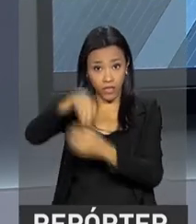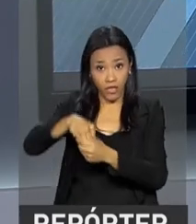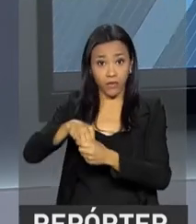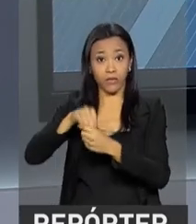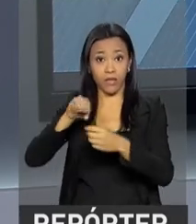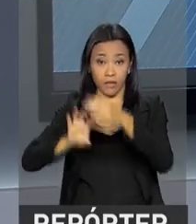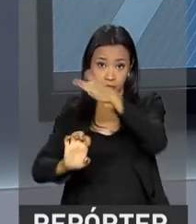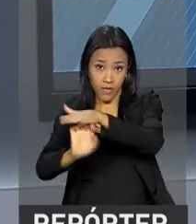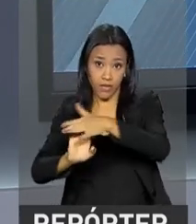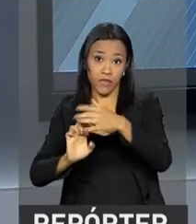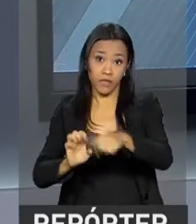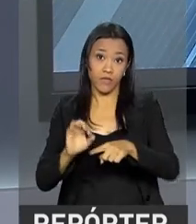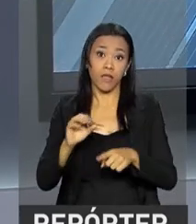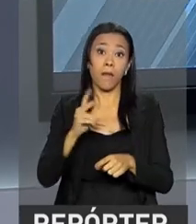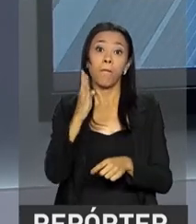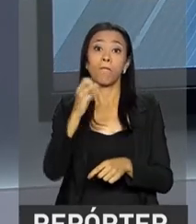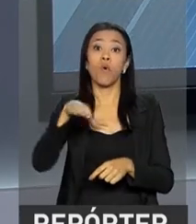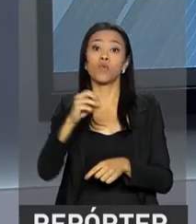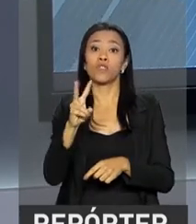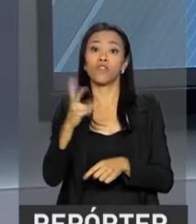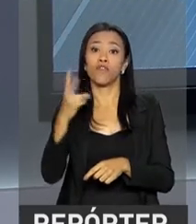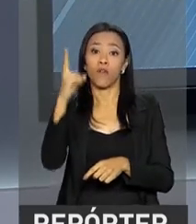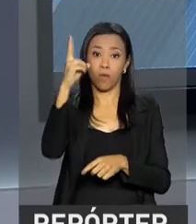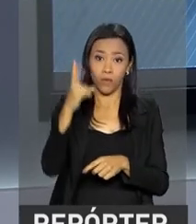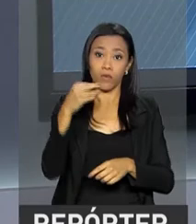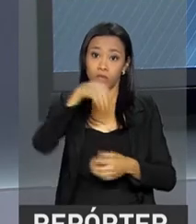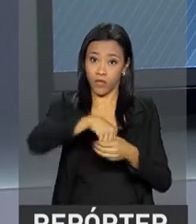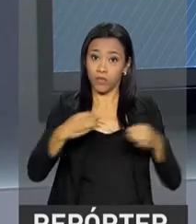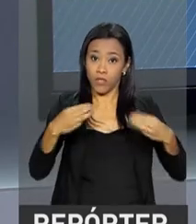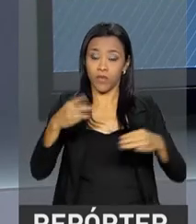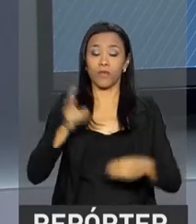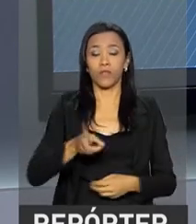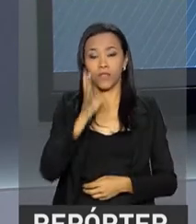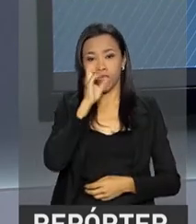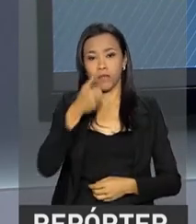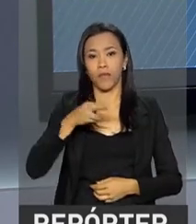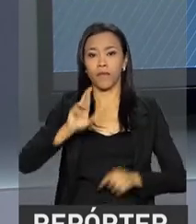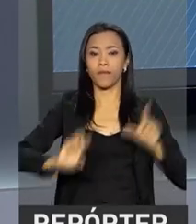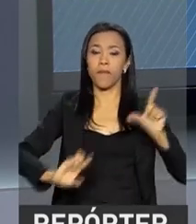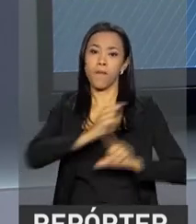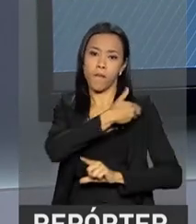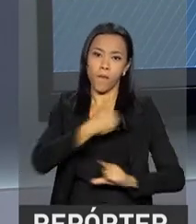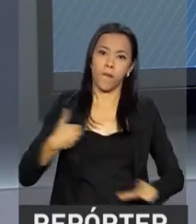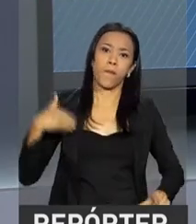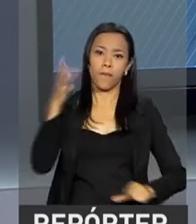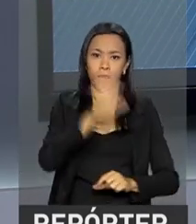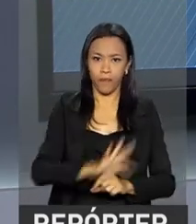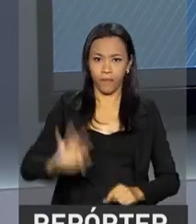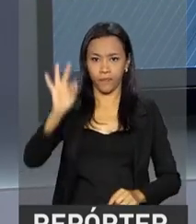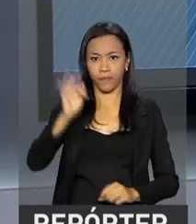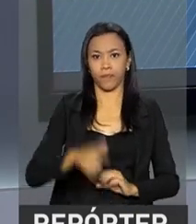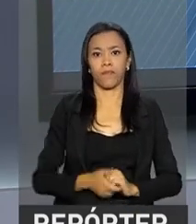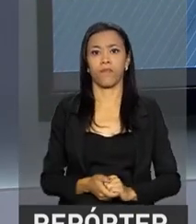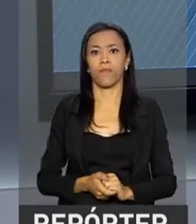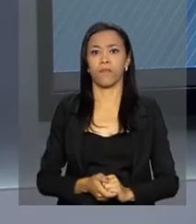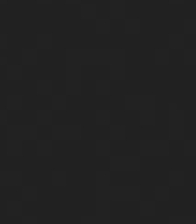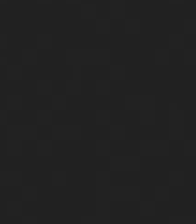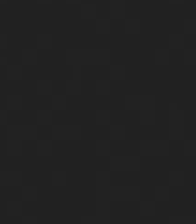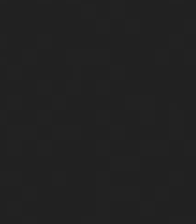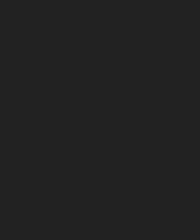valores direto do ministério de minas e energia em brasília continue com a gente aqui na nbr a tv do governo federal